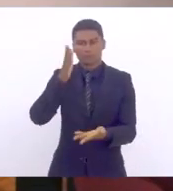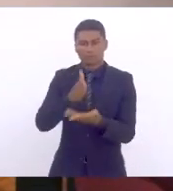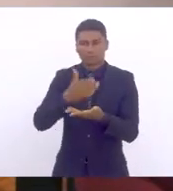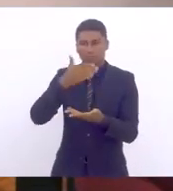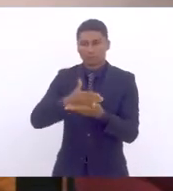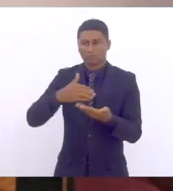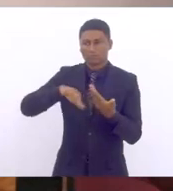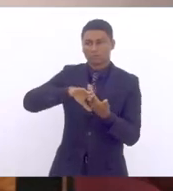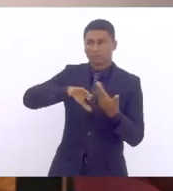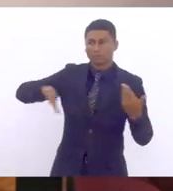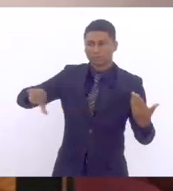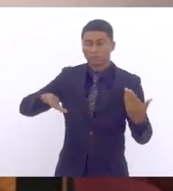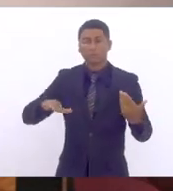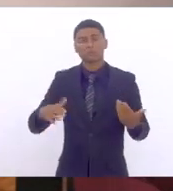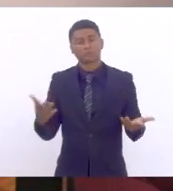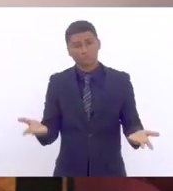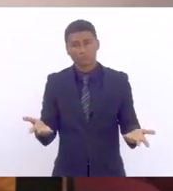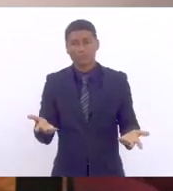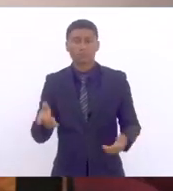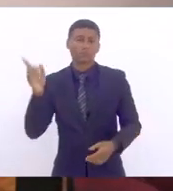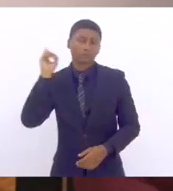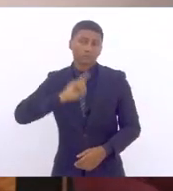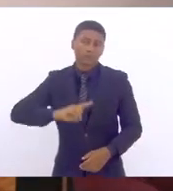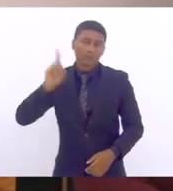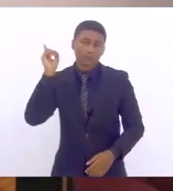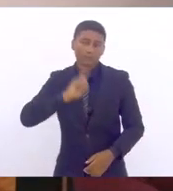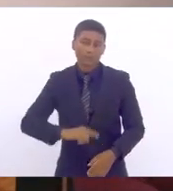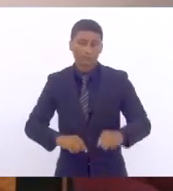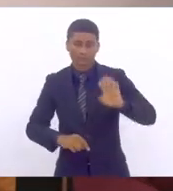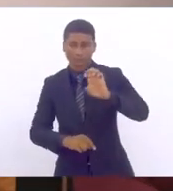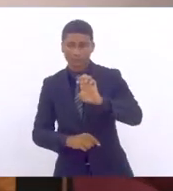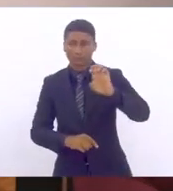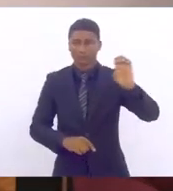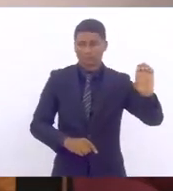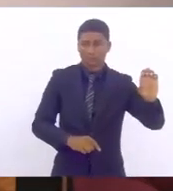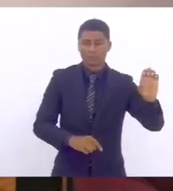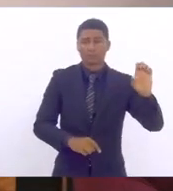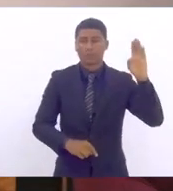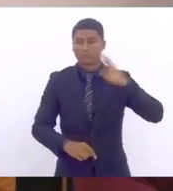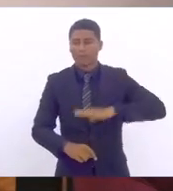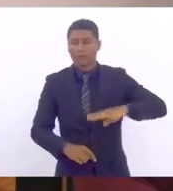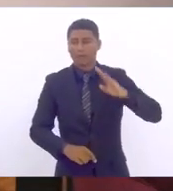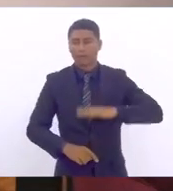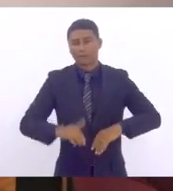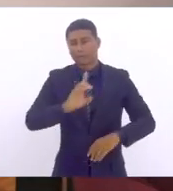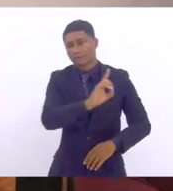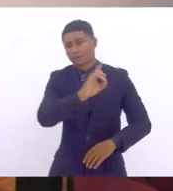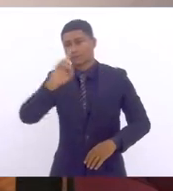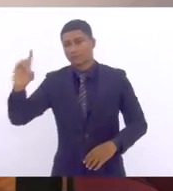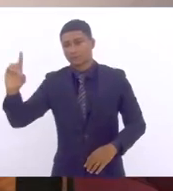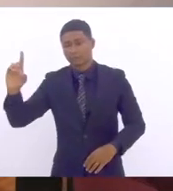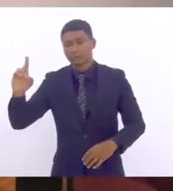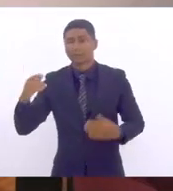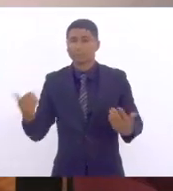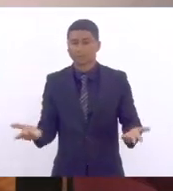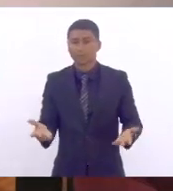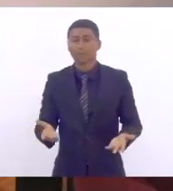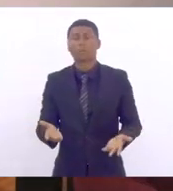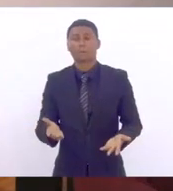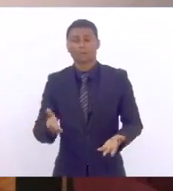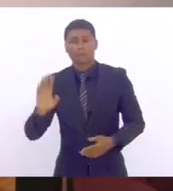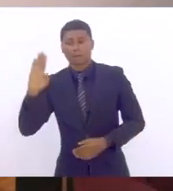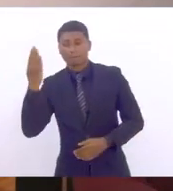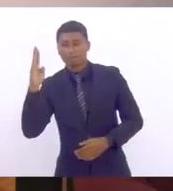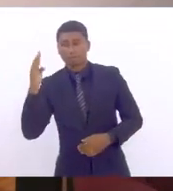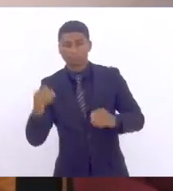historicamente sempre foi assim. O Flamengo ocupava o lado esquerdo, o Vasco ocupava o lado direito. O Botafogo ocupava o